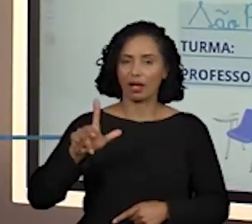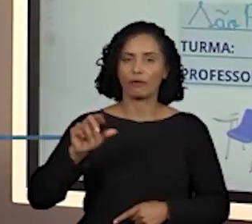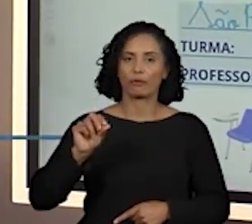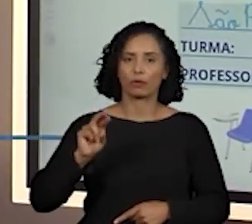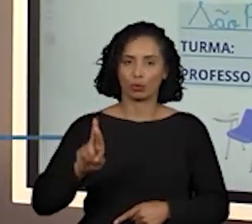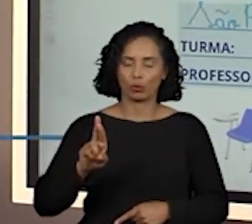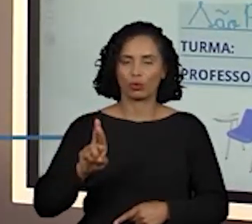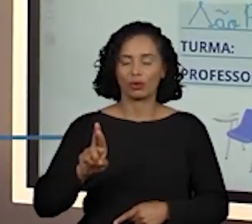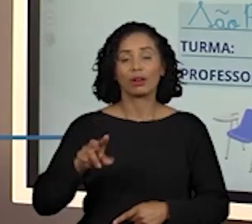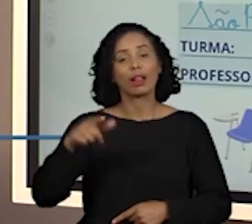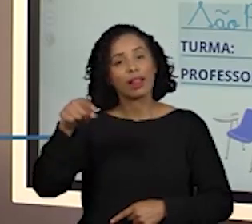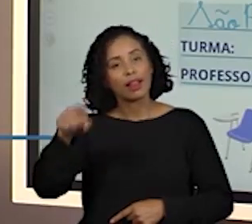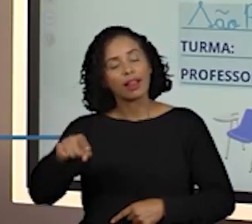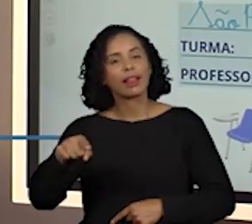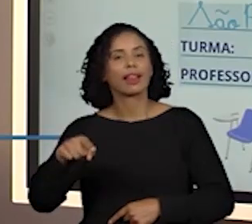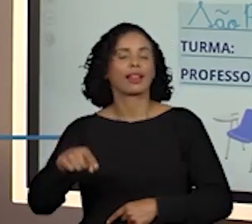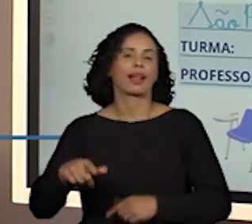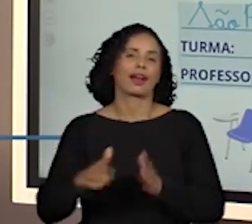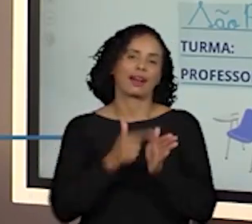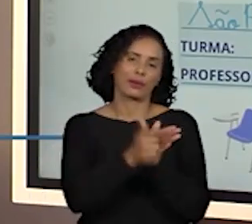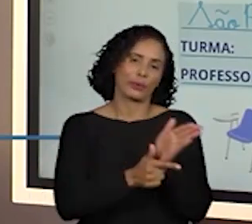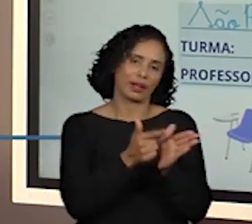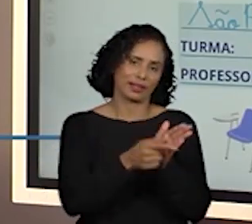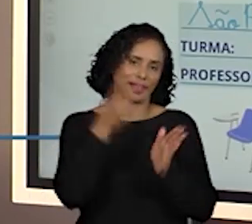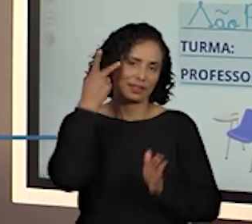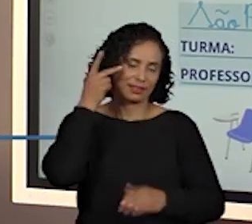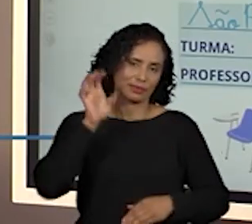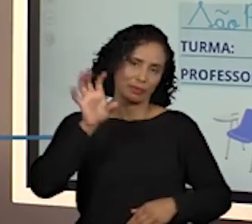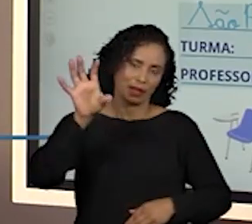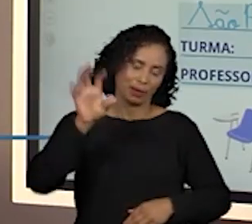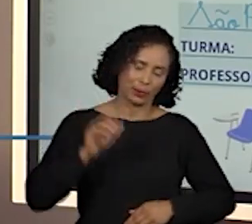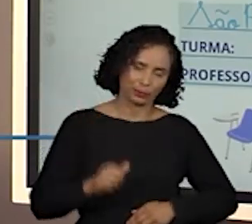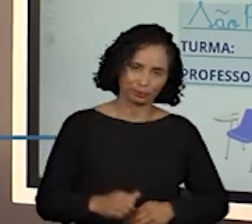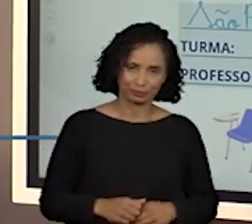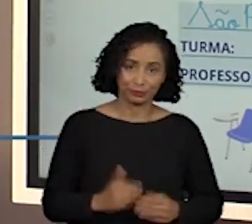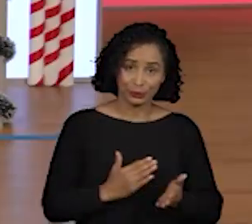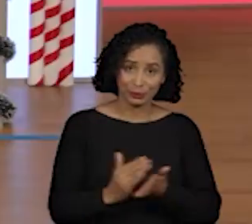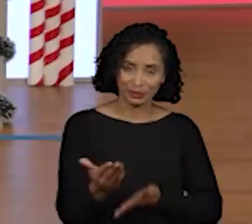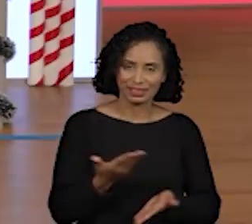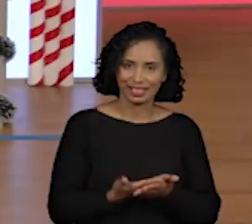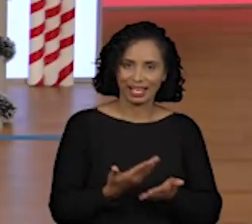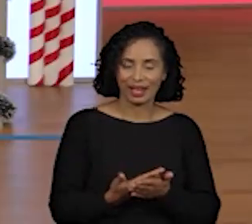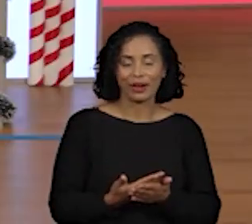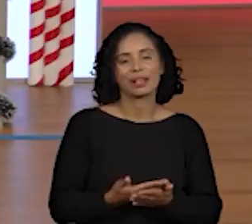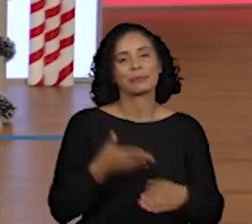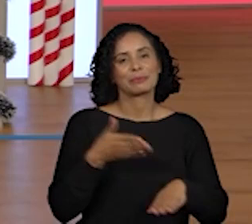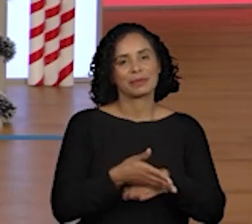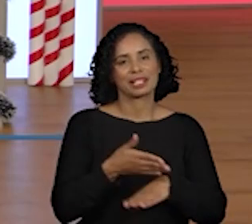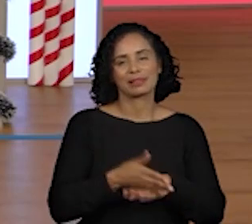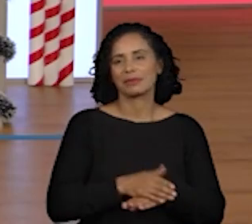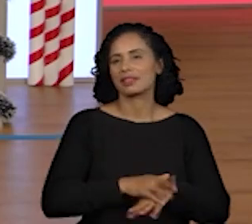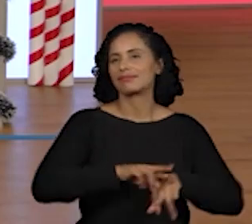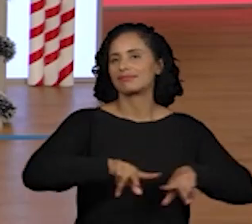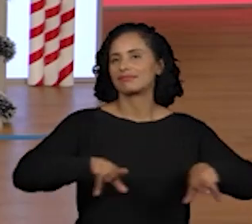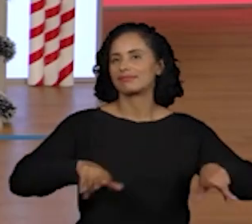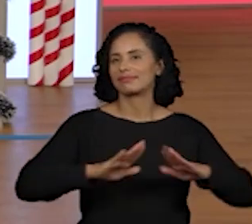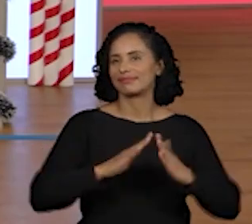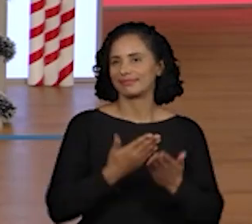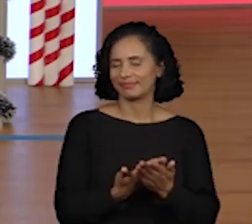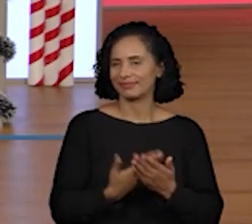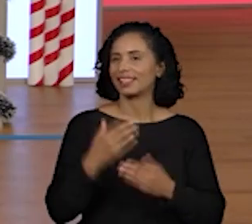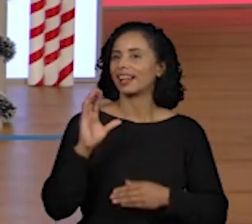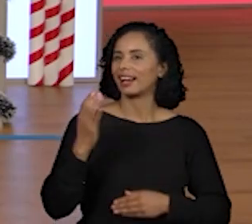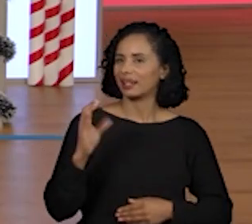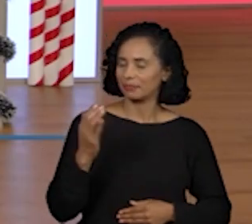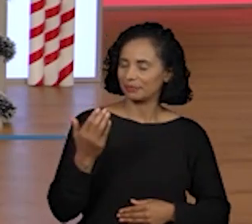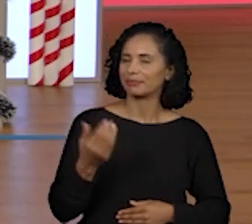presentes de Guaianazes, São Paulo, no início desta aula, com a participação também de outras escolas. Pois é,